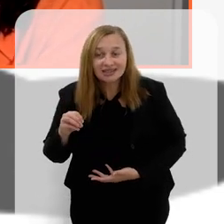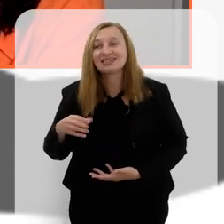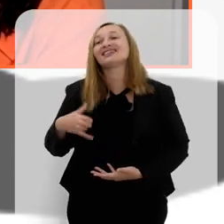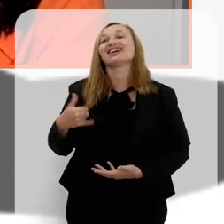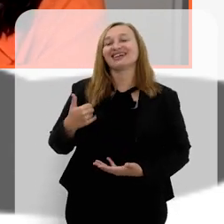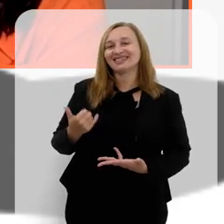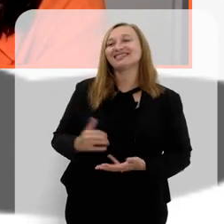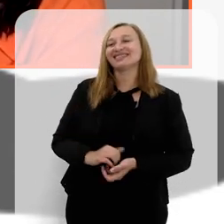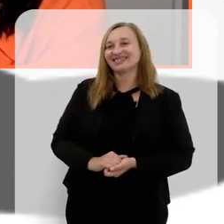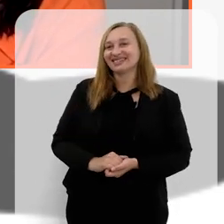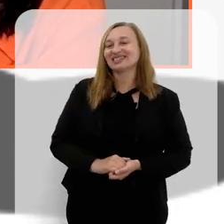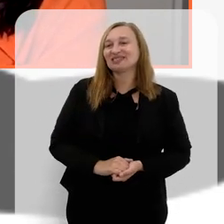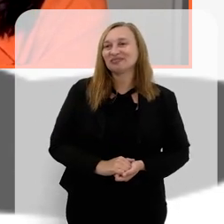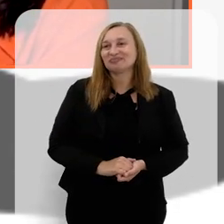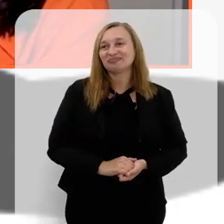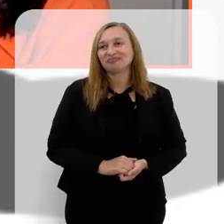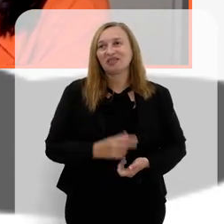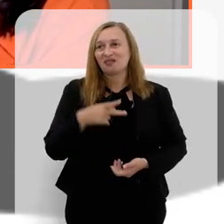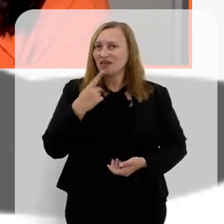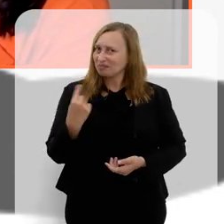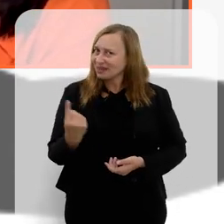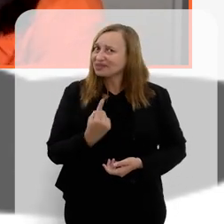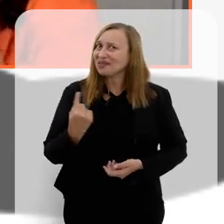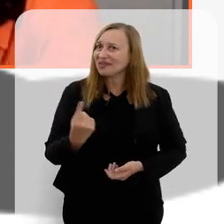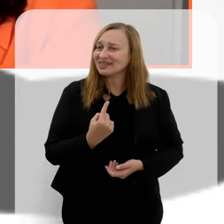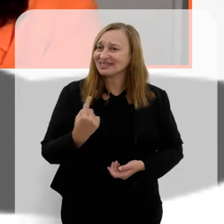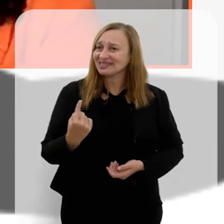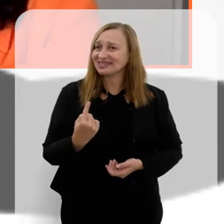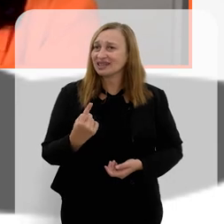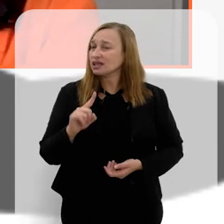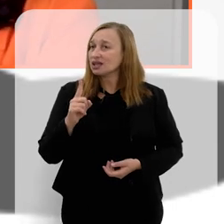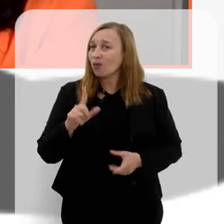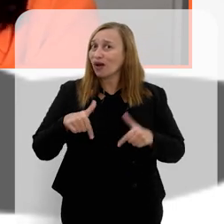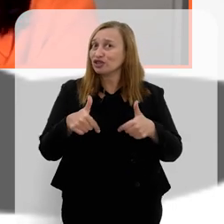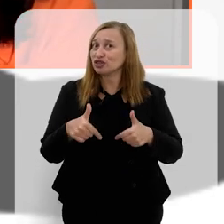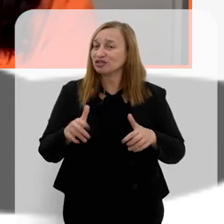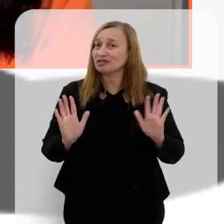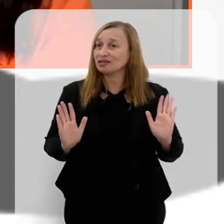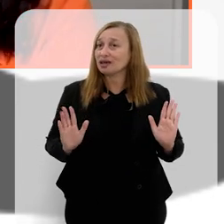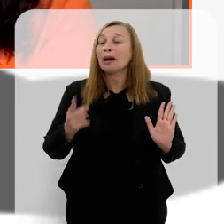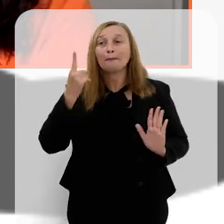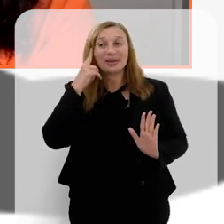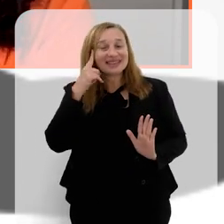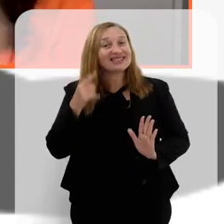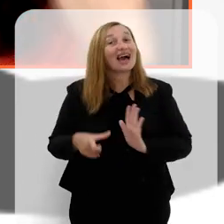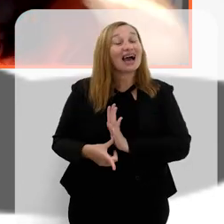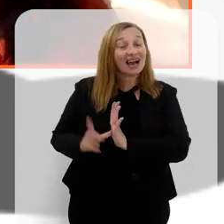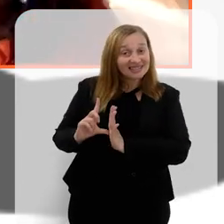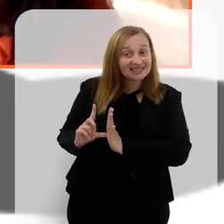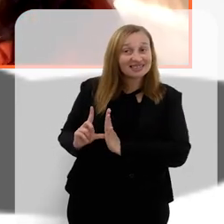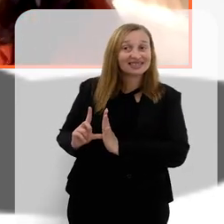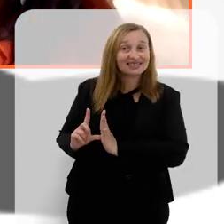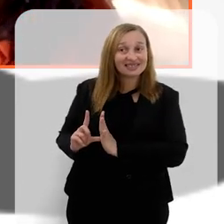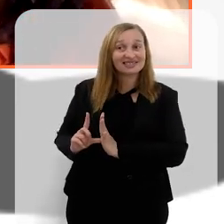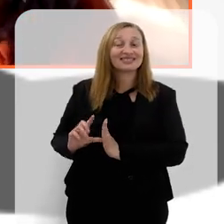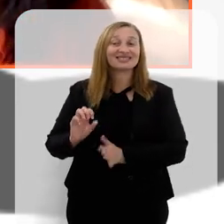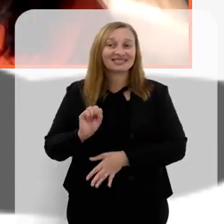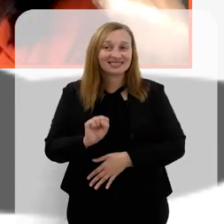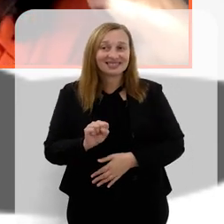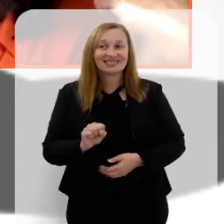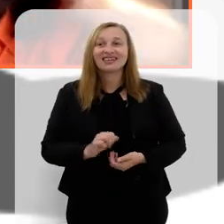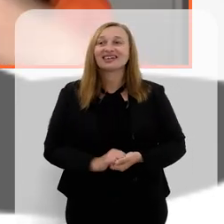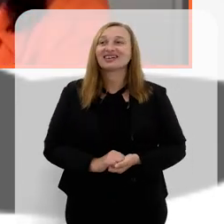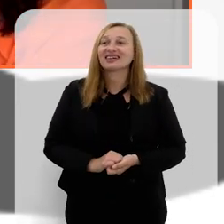10 anos, Dez Marina. anos, olha Pois isso. é, falando para gente não reagir, pensar Pensa